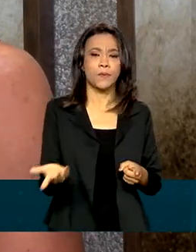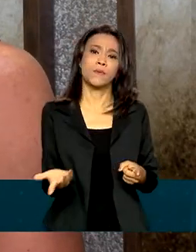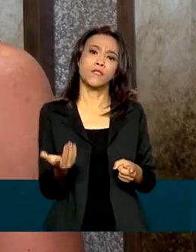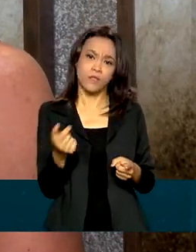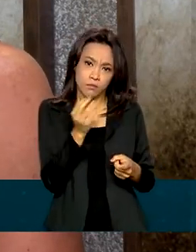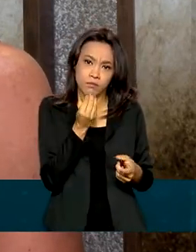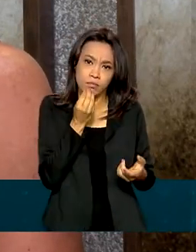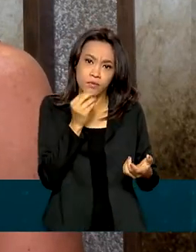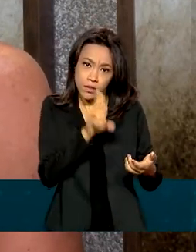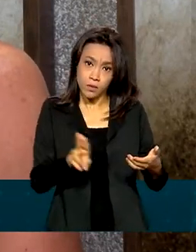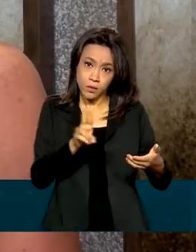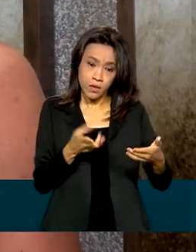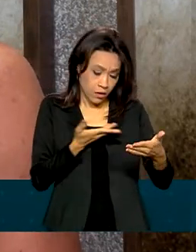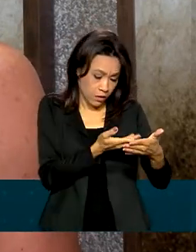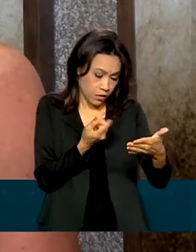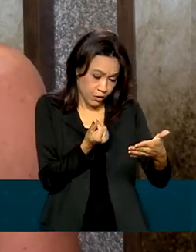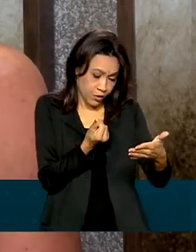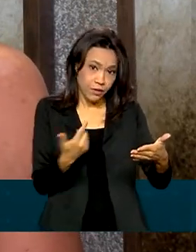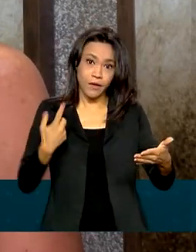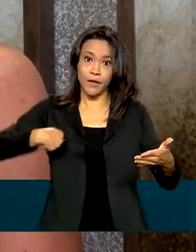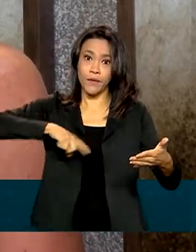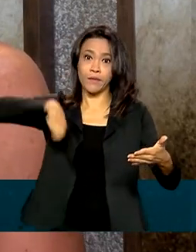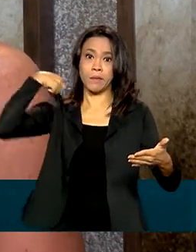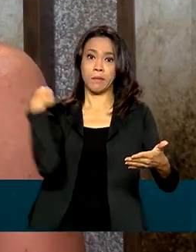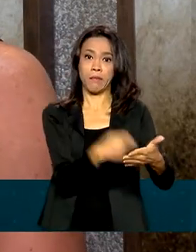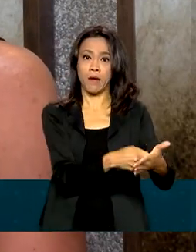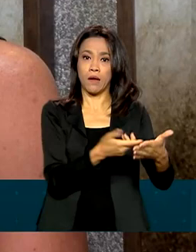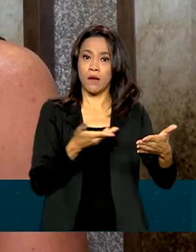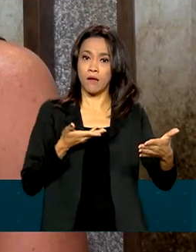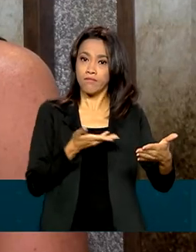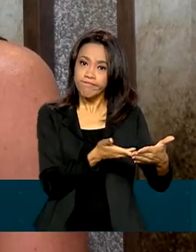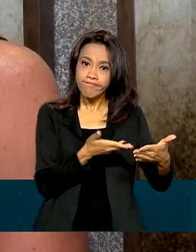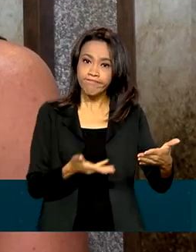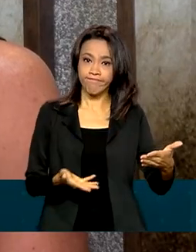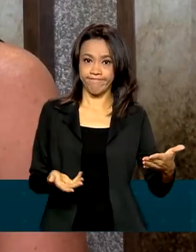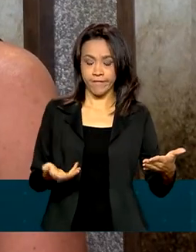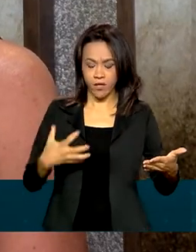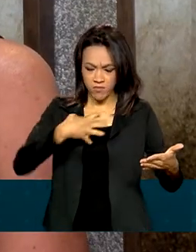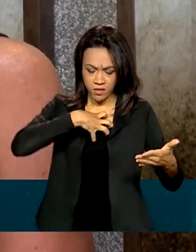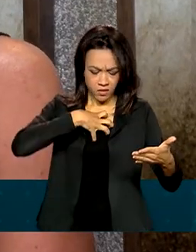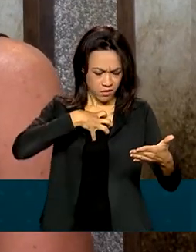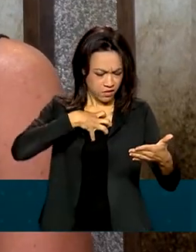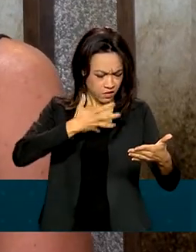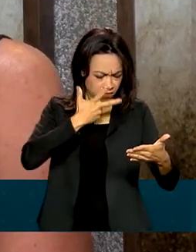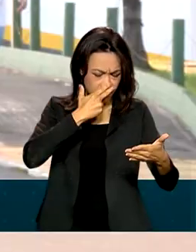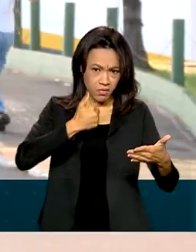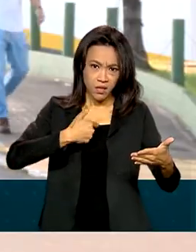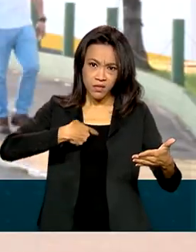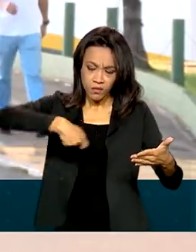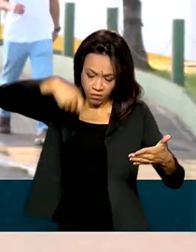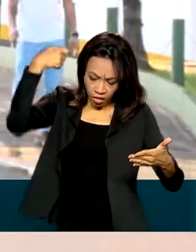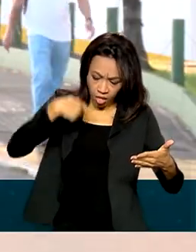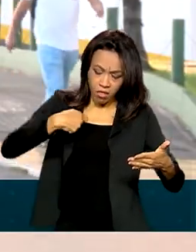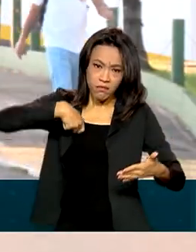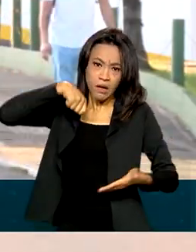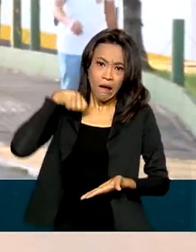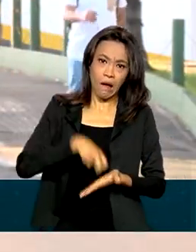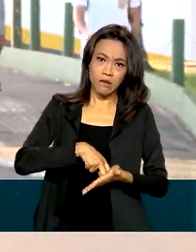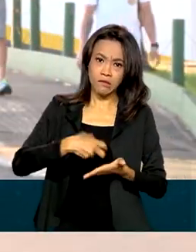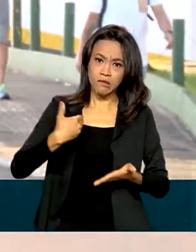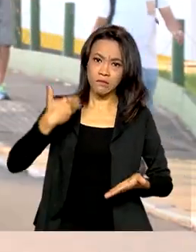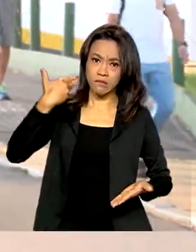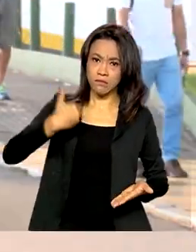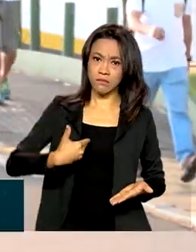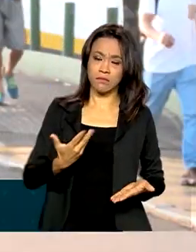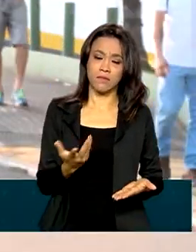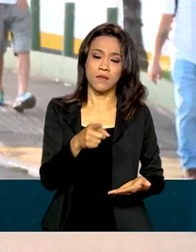e a gente tinha que pagar, era como se fosse assim uma... Eu me sentia penalizada. Quem nos últimos